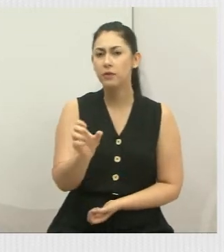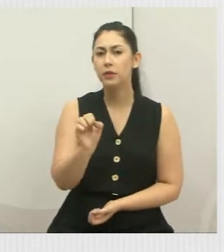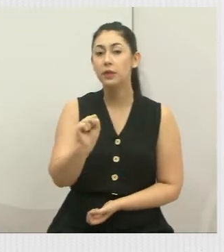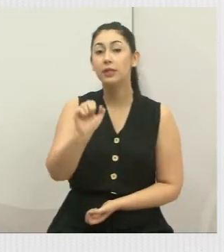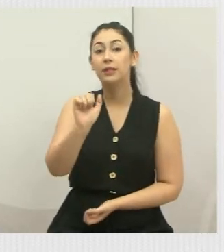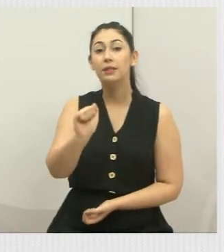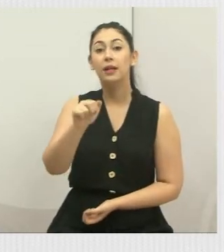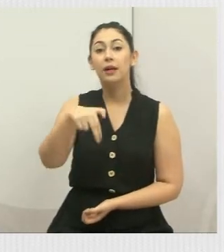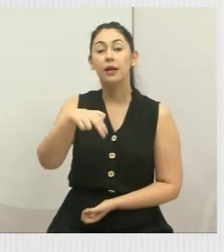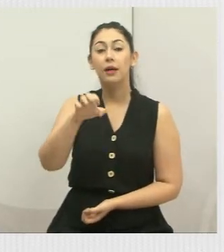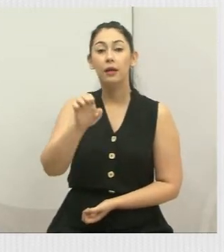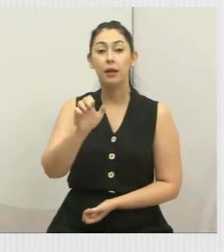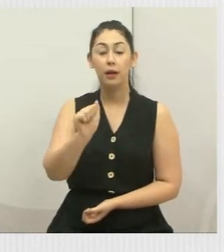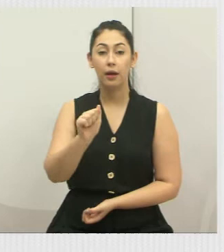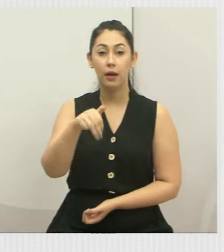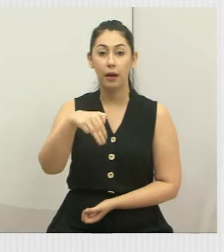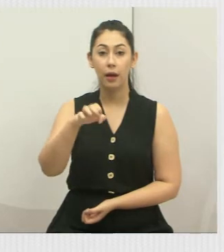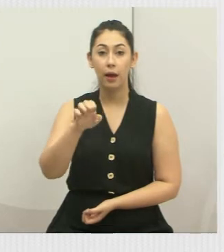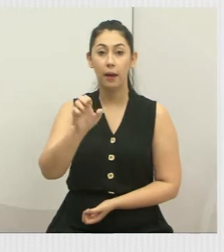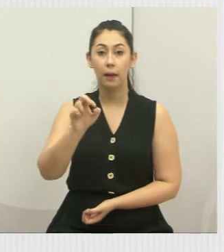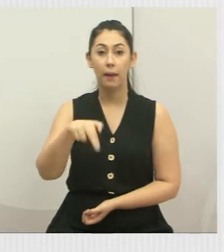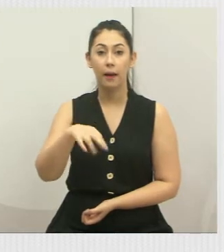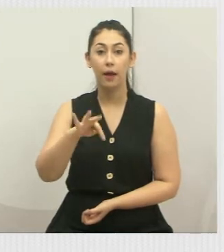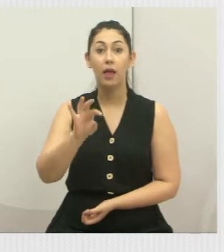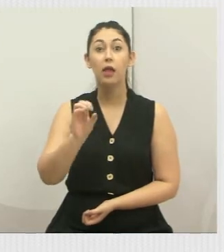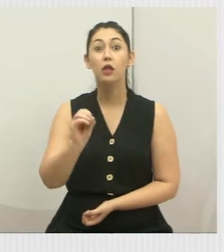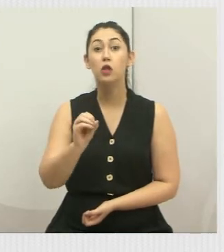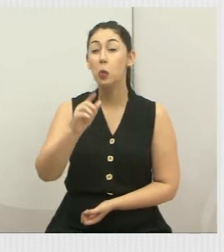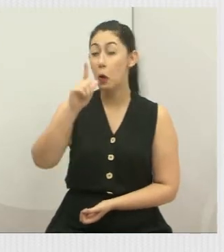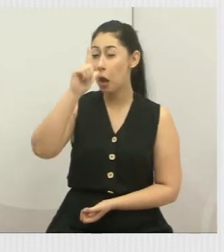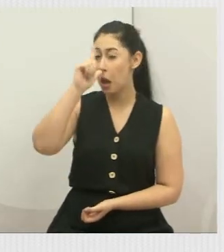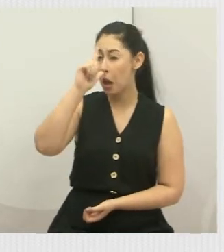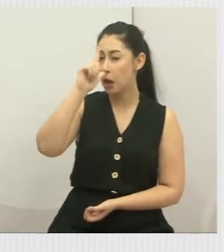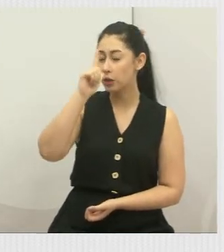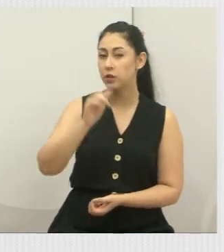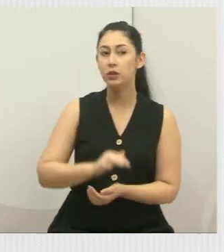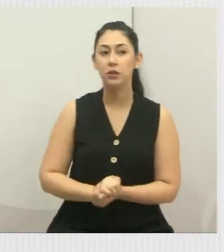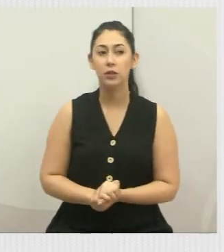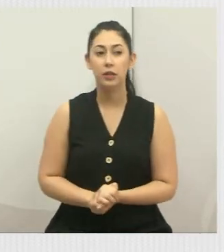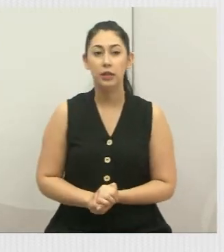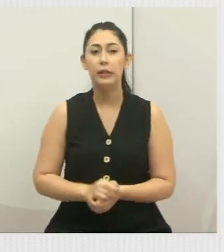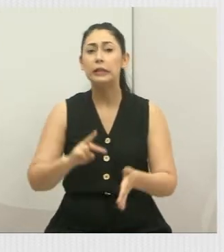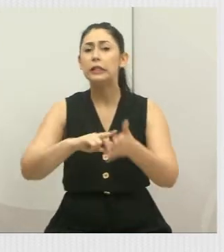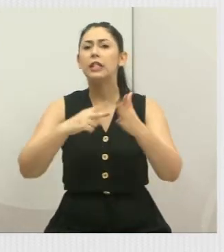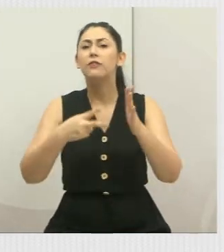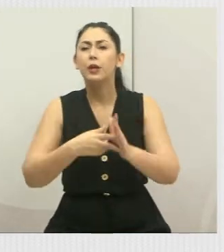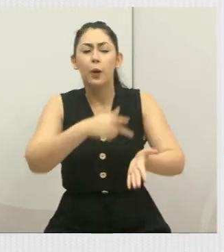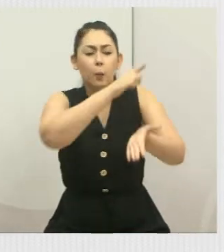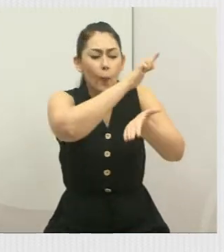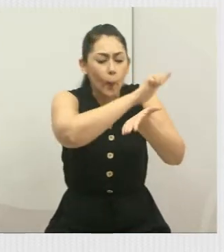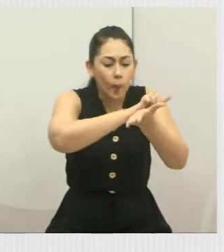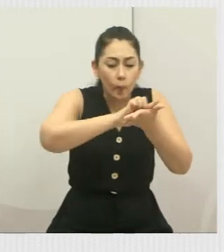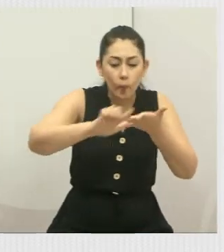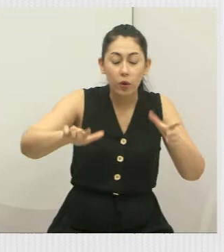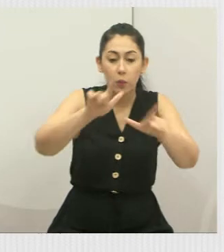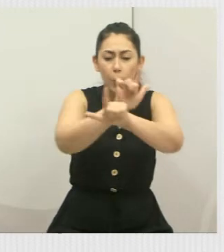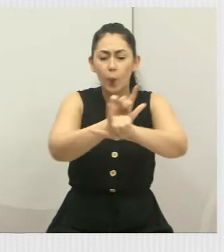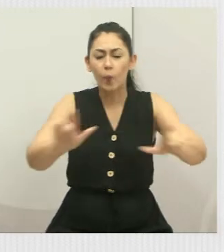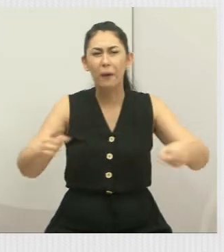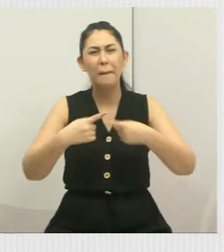Saneamento veio lá do latim saneare, que significa tornar limpo. Tornar limpo o